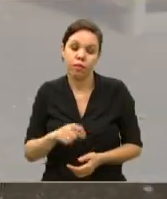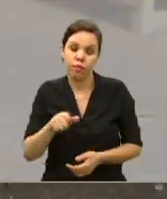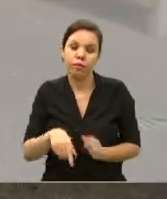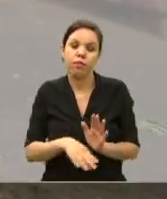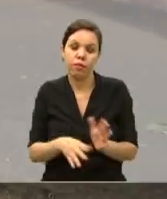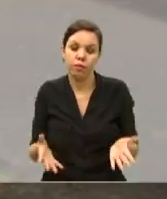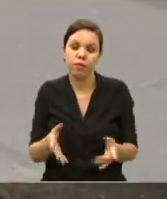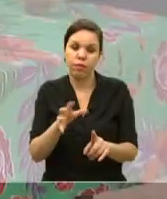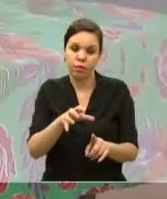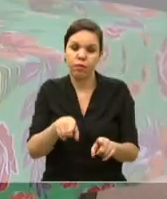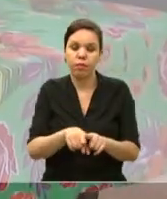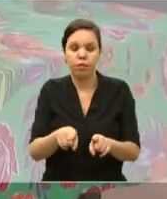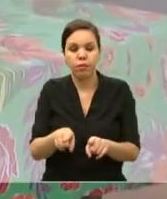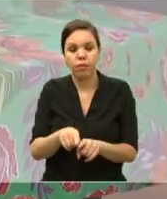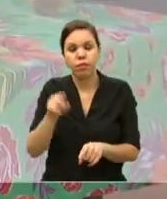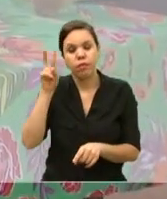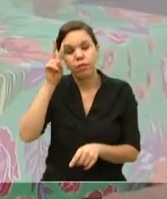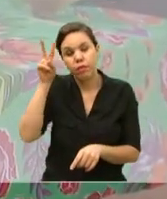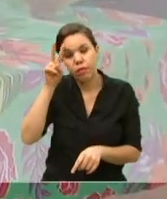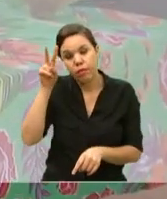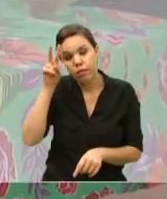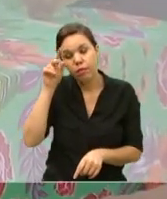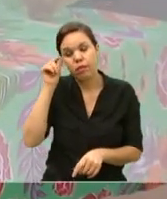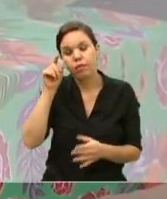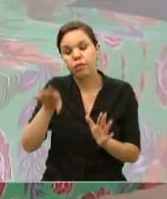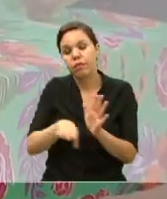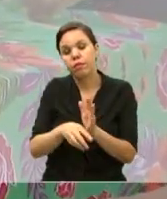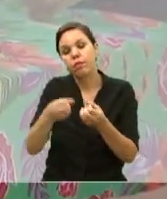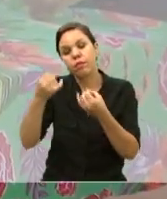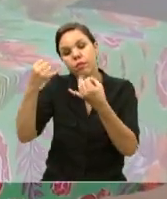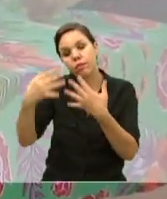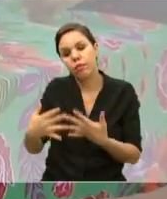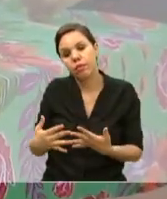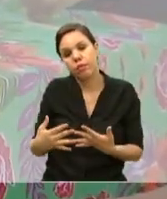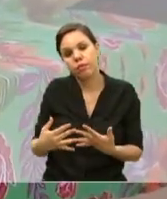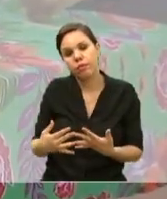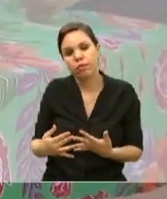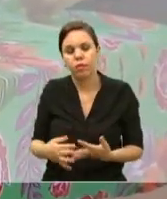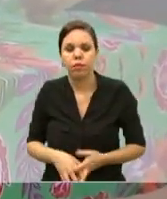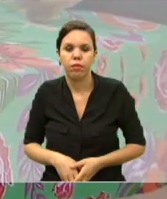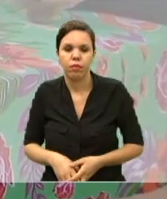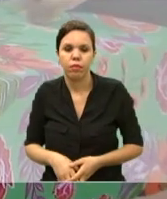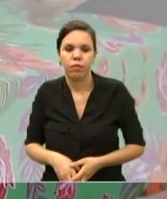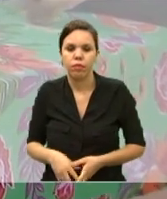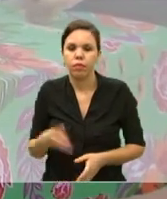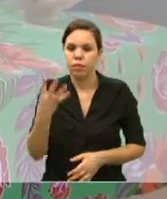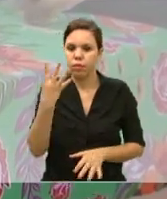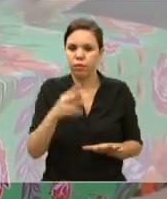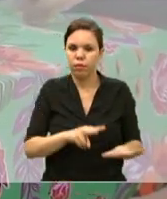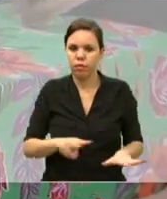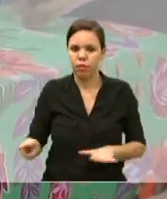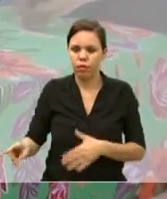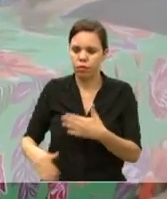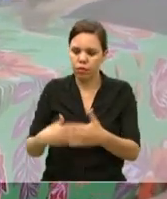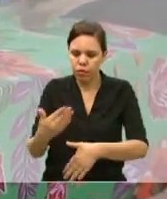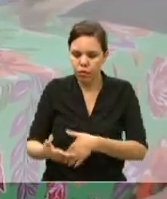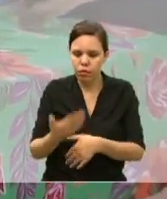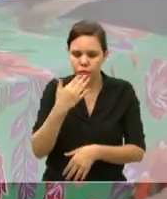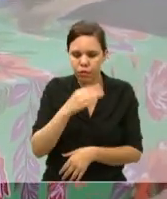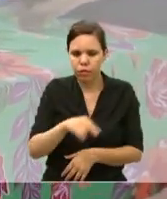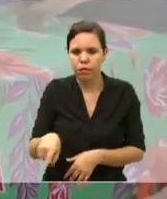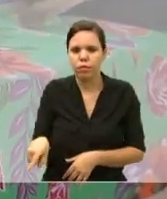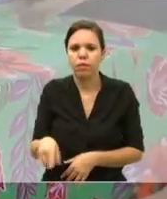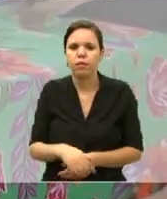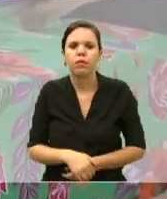direcionada para o desenvolvimento então, dela. Vai gerando impacto. No pensar, no sentir e no querer. Os pais também, dentro